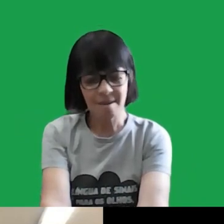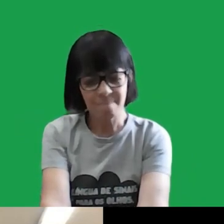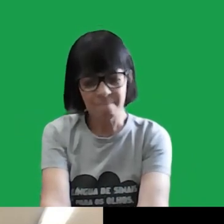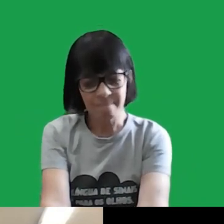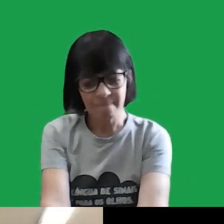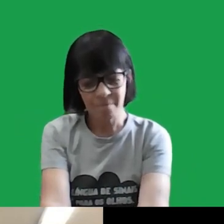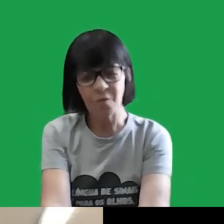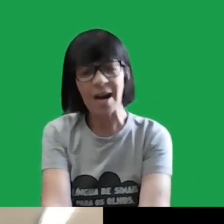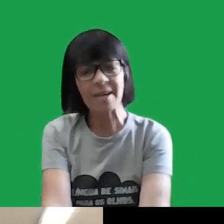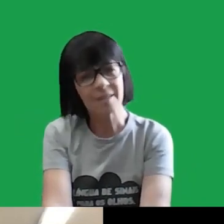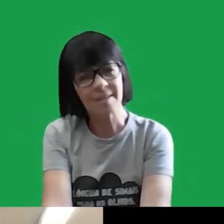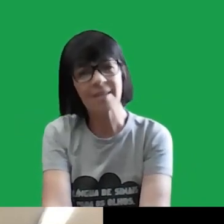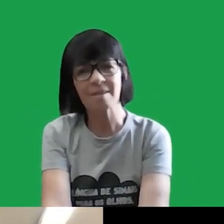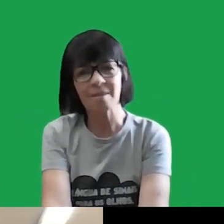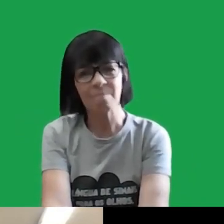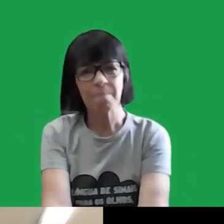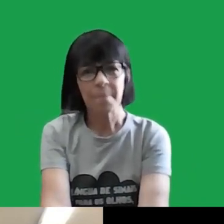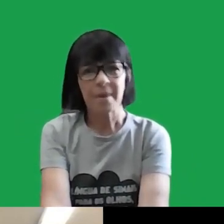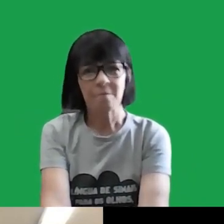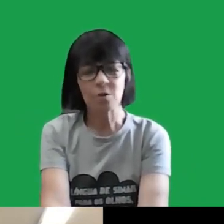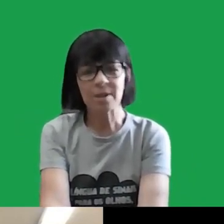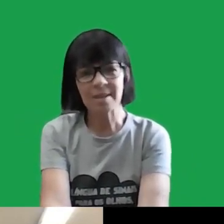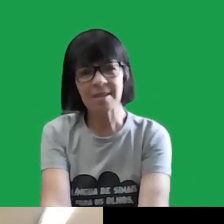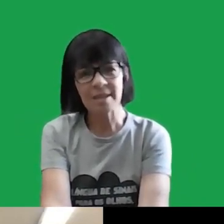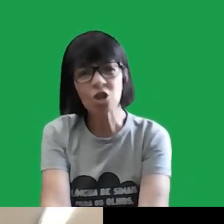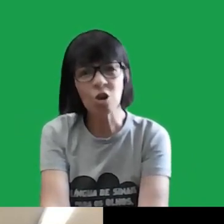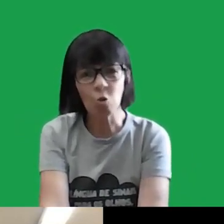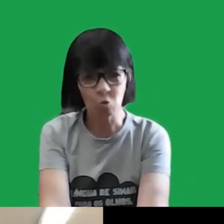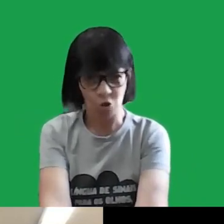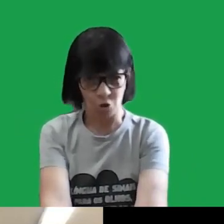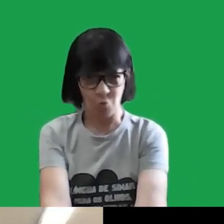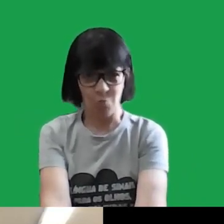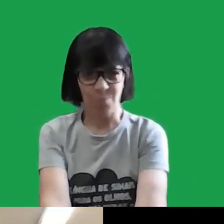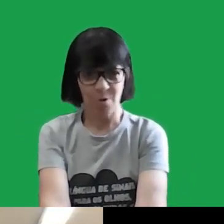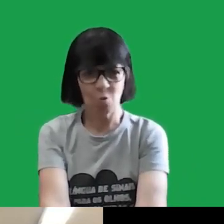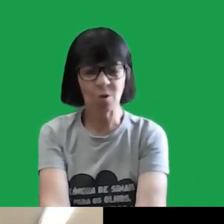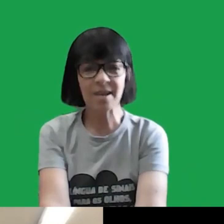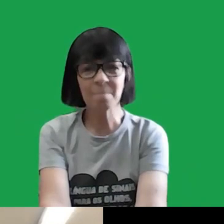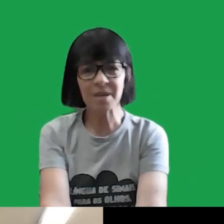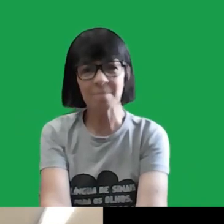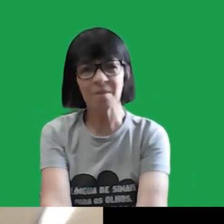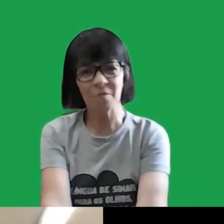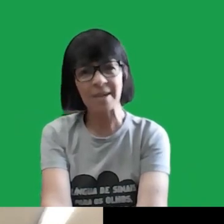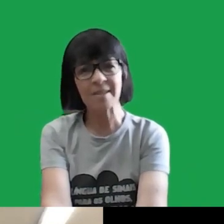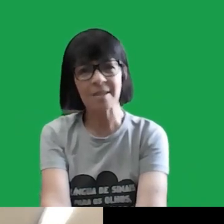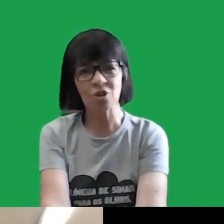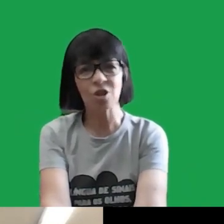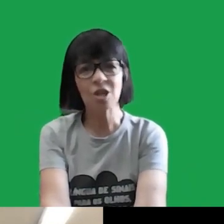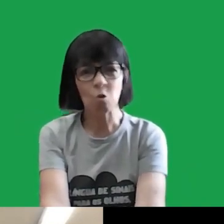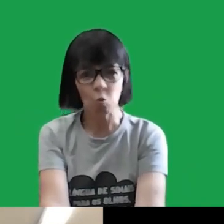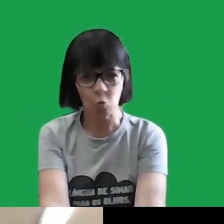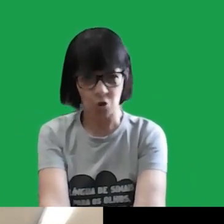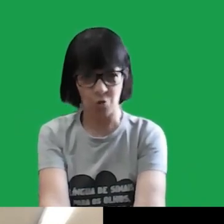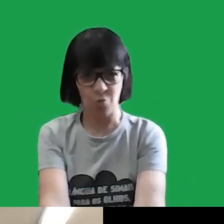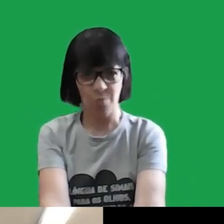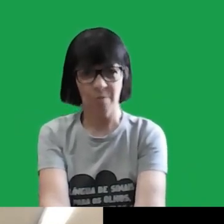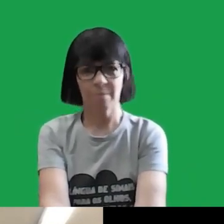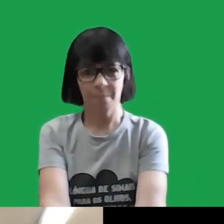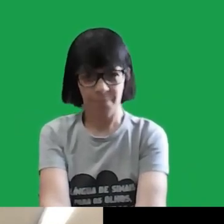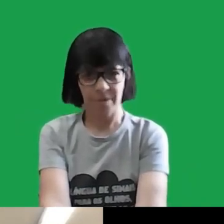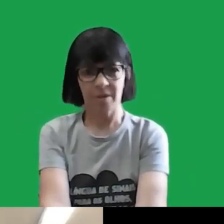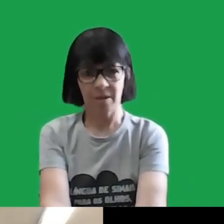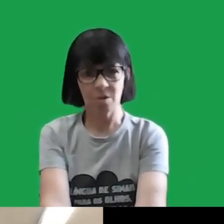que faz, assim, você se sentir útil. O Libras me faz sentir